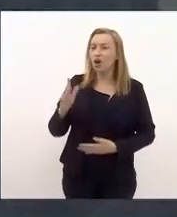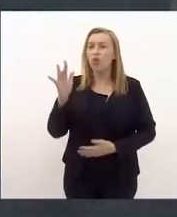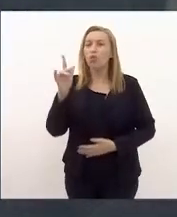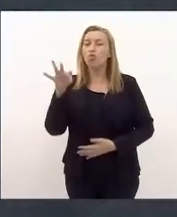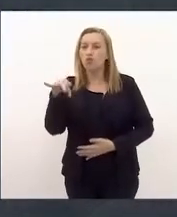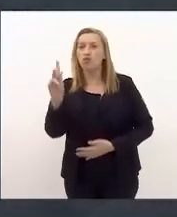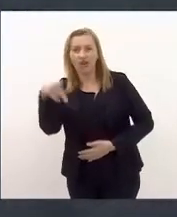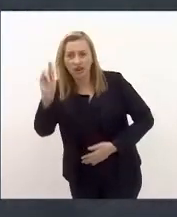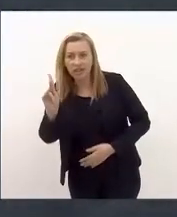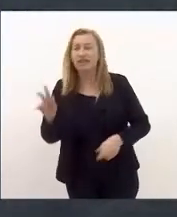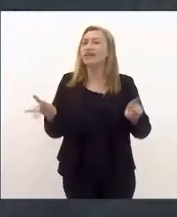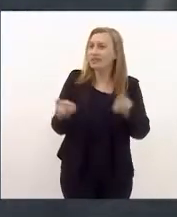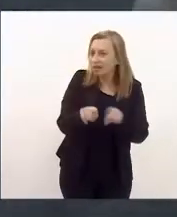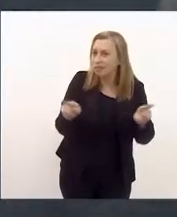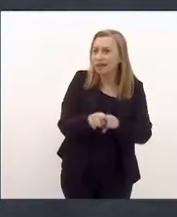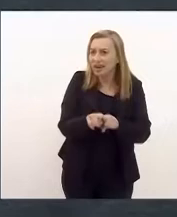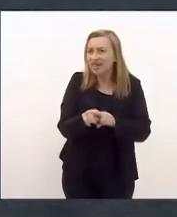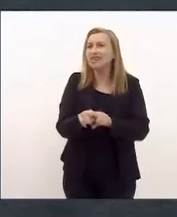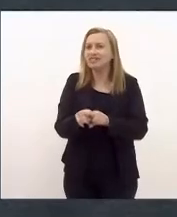também. E